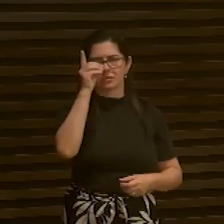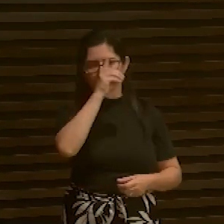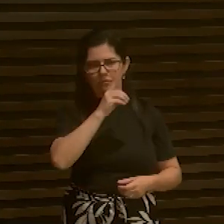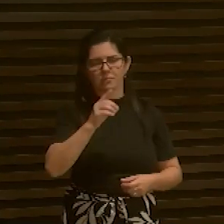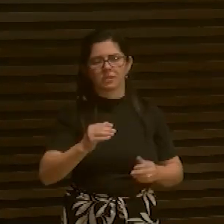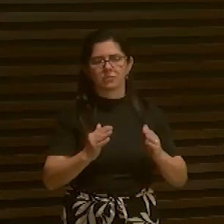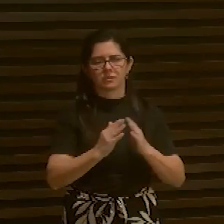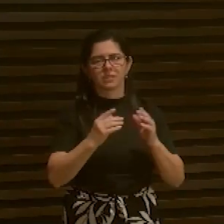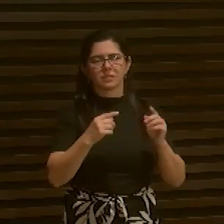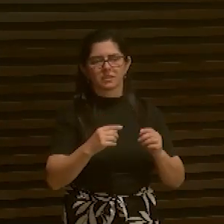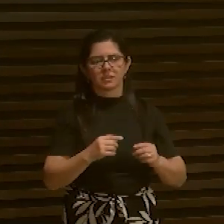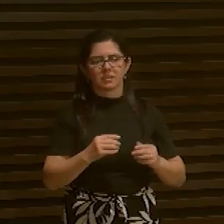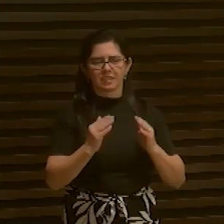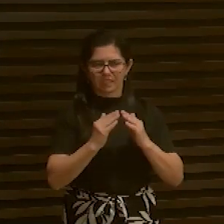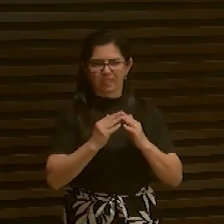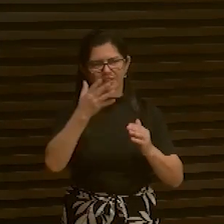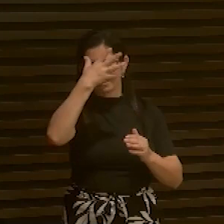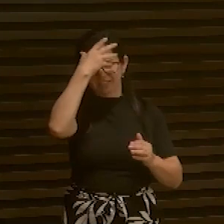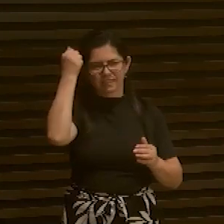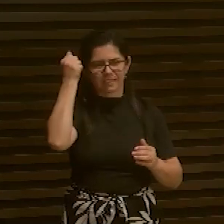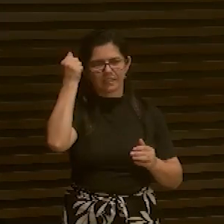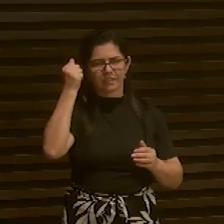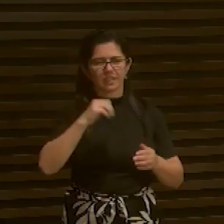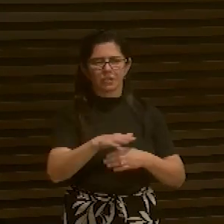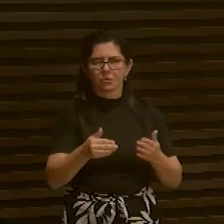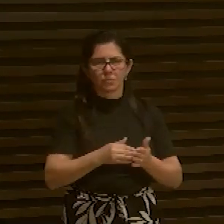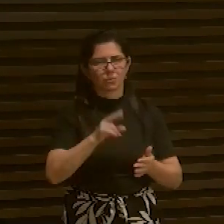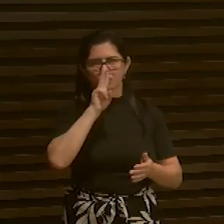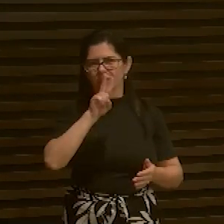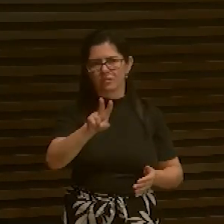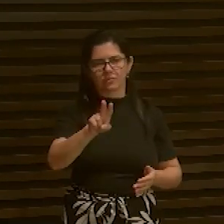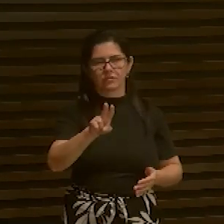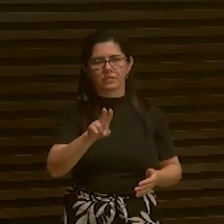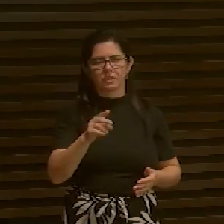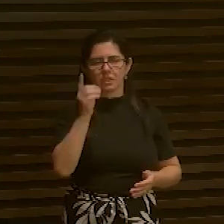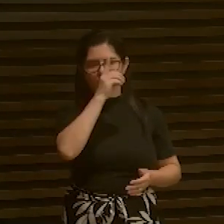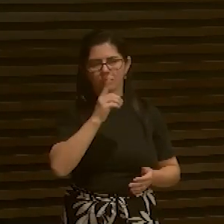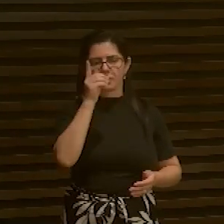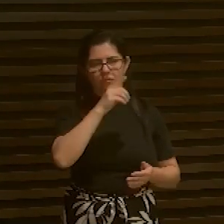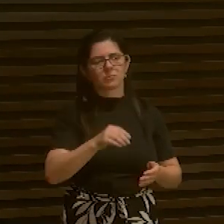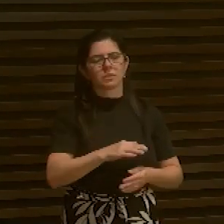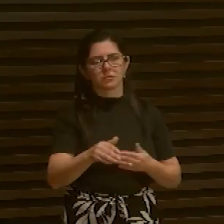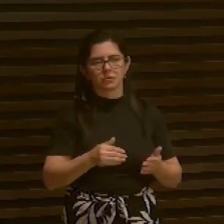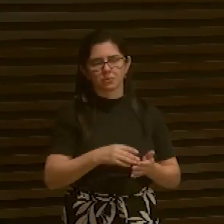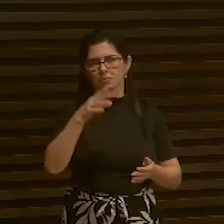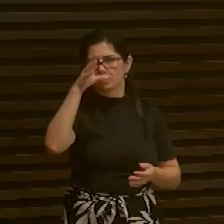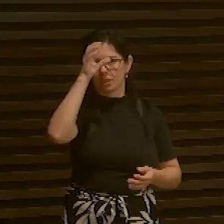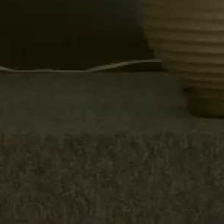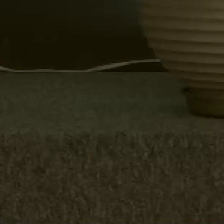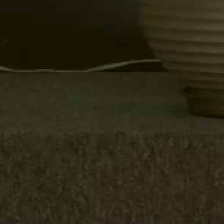esqueci tudo que eu ouvi. Eu venho domingo após domingo, e tudo que eu aprendo, nada vai à prática.